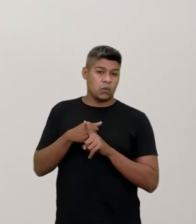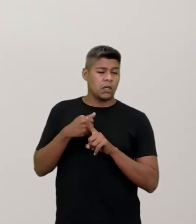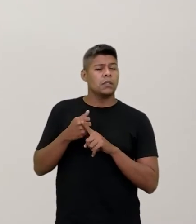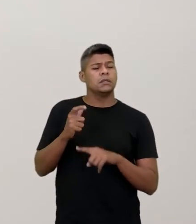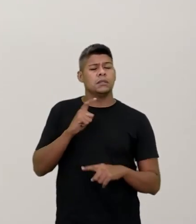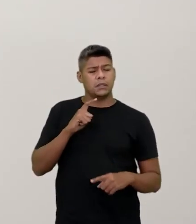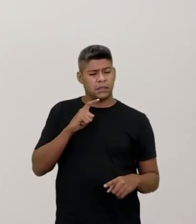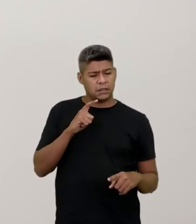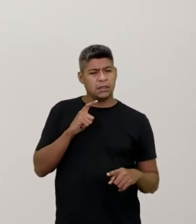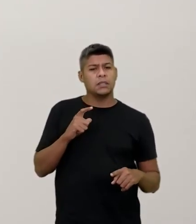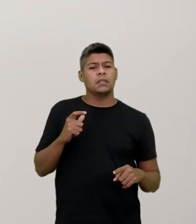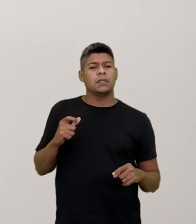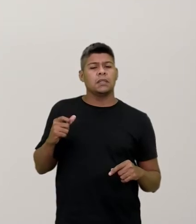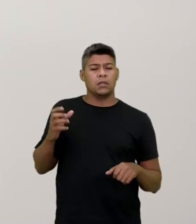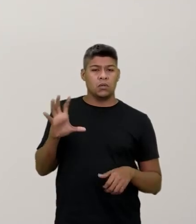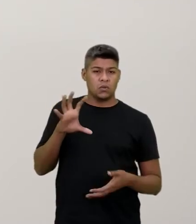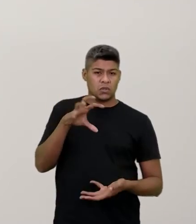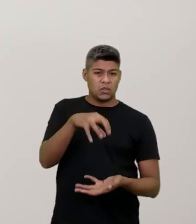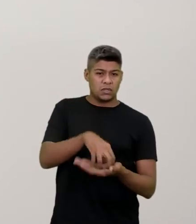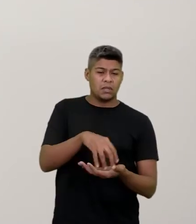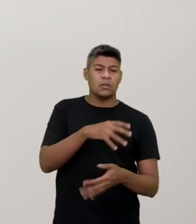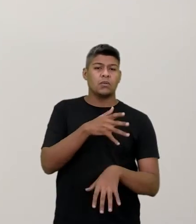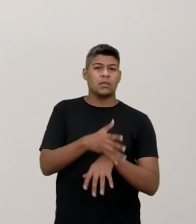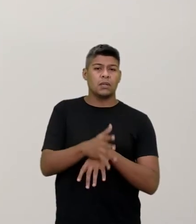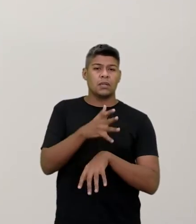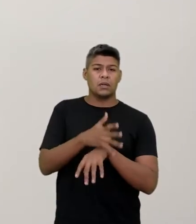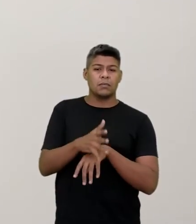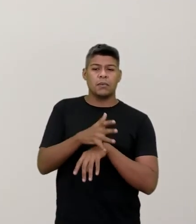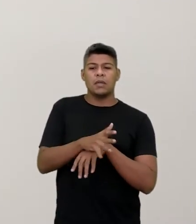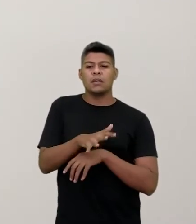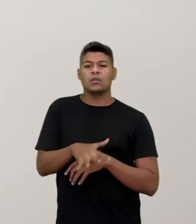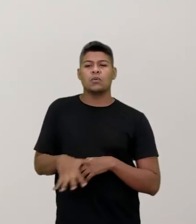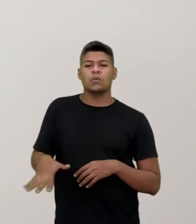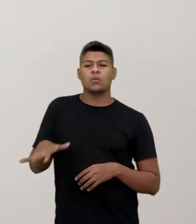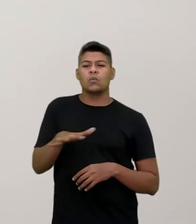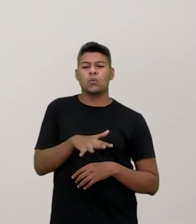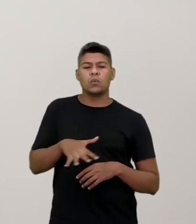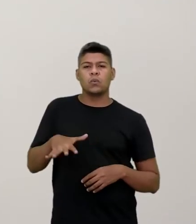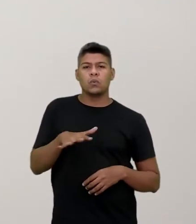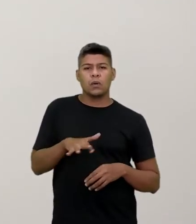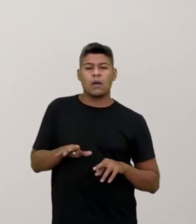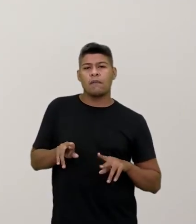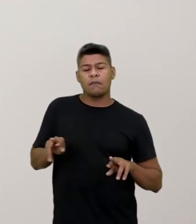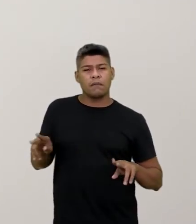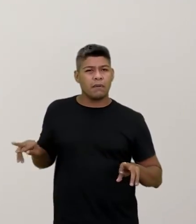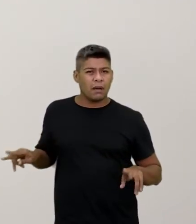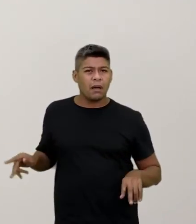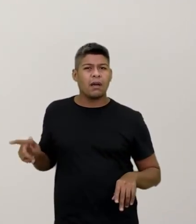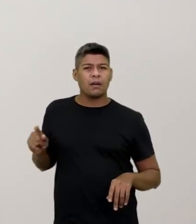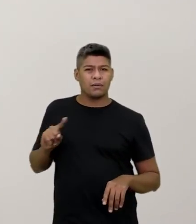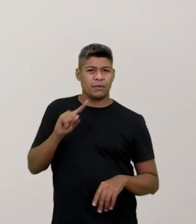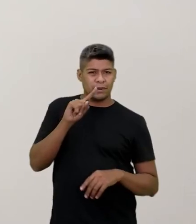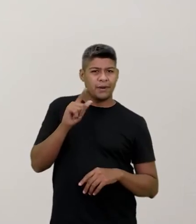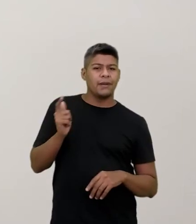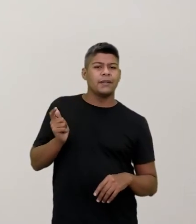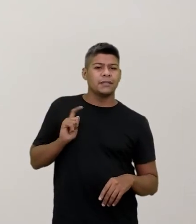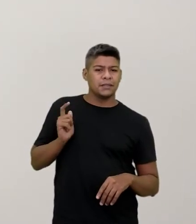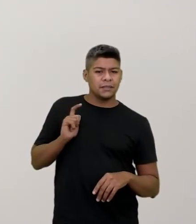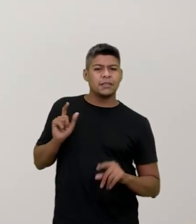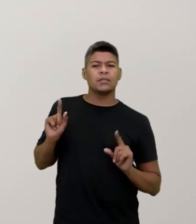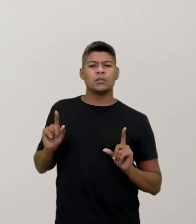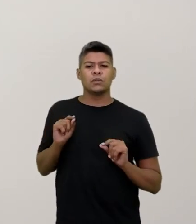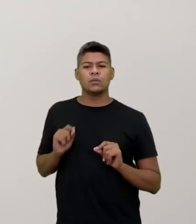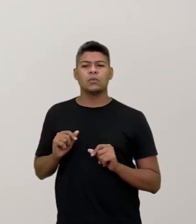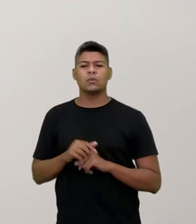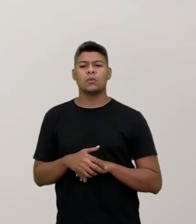até, né? Hoje em dia tem os centros, né, de treinamento, ou os campos de treinamento em vários lugares lá da Tailândia, que são para